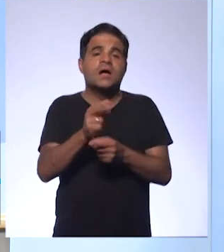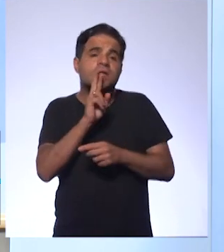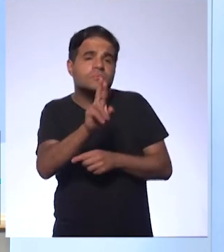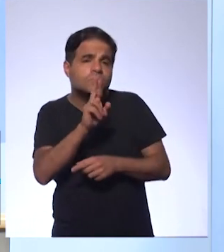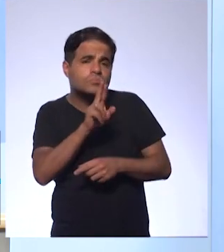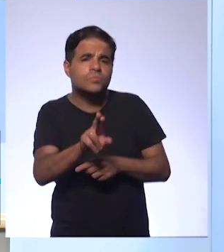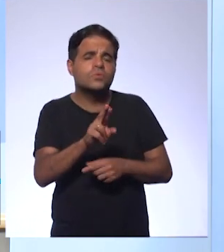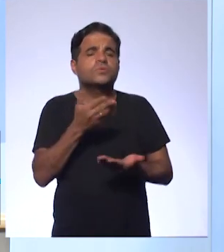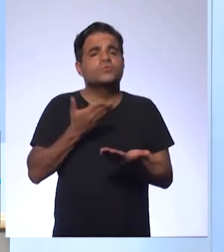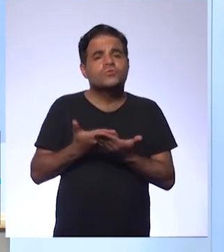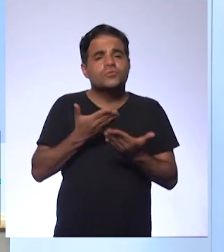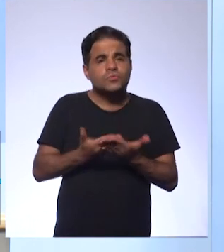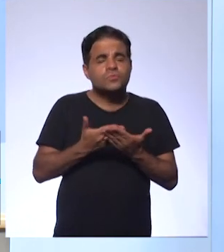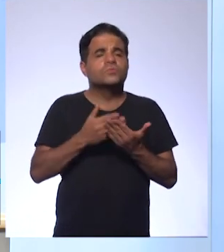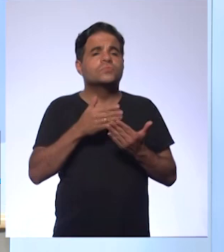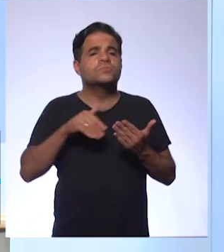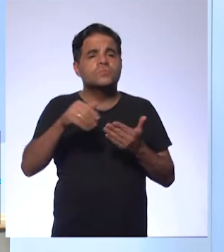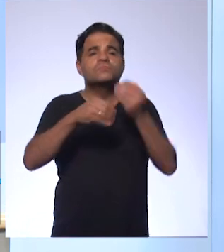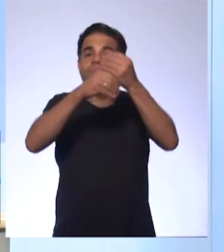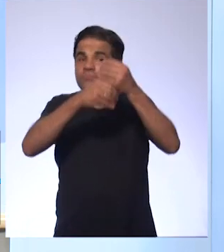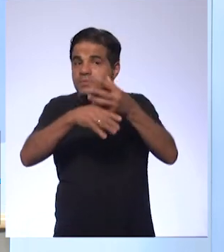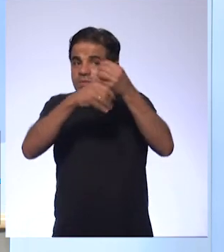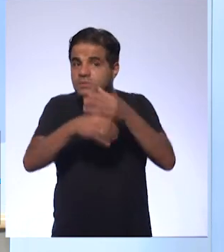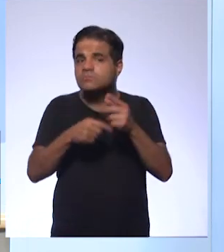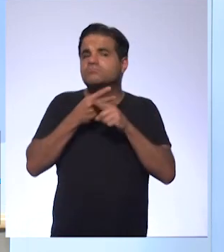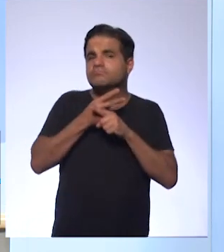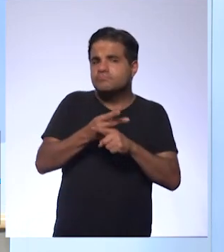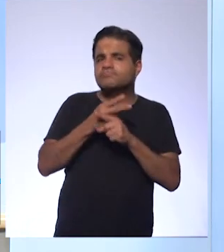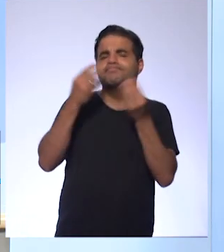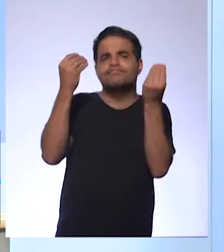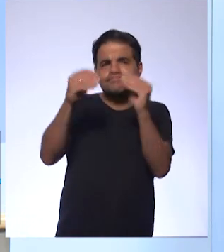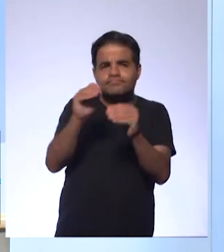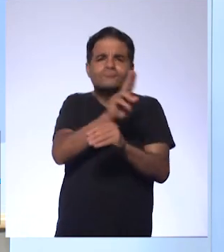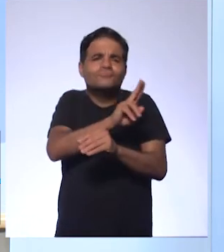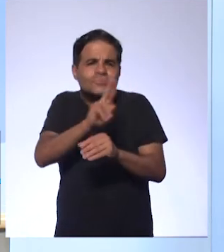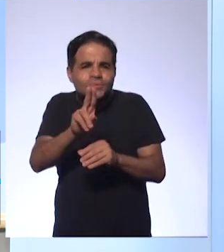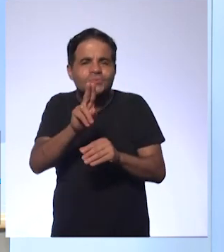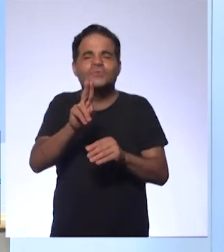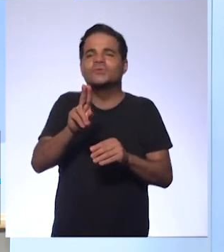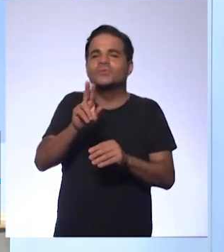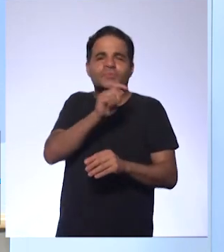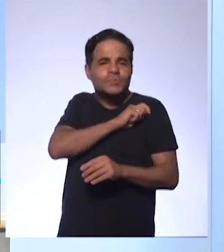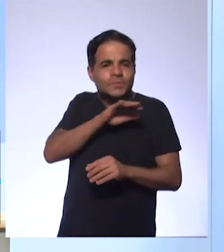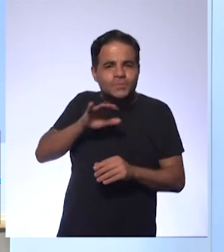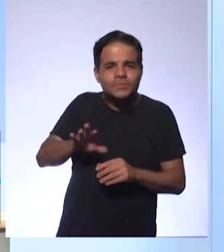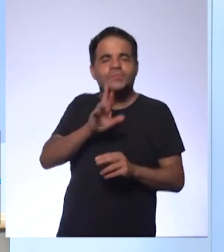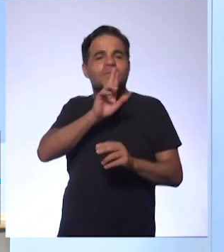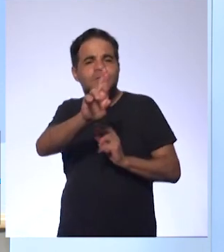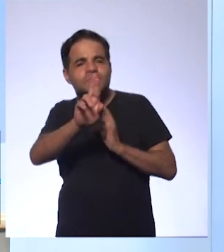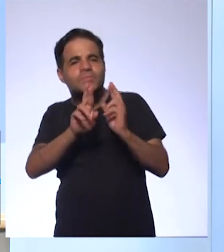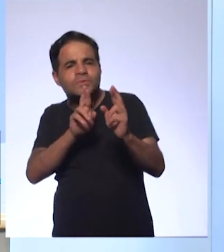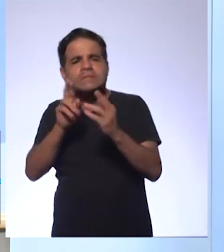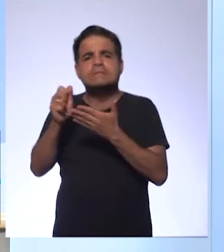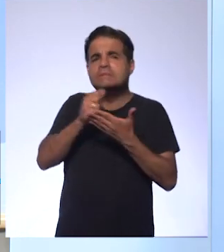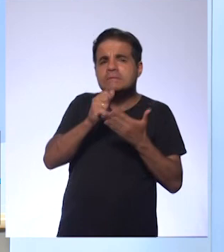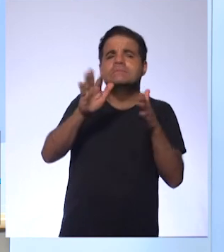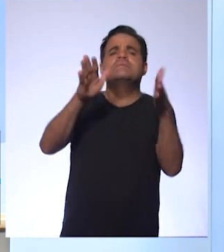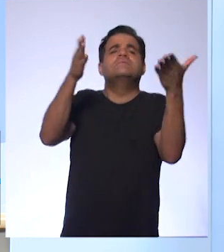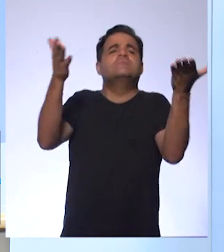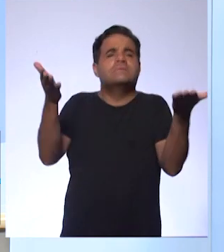dos estudantes no chatinho e colocar o nome deles, as respostas que eles estão trazendo,